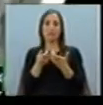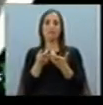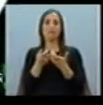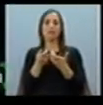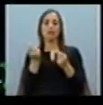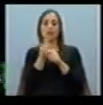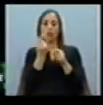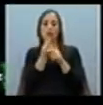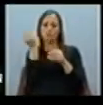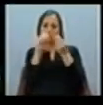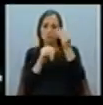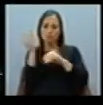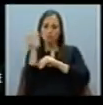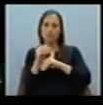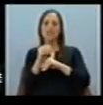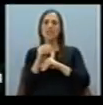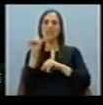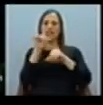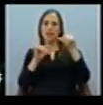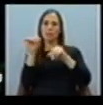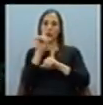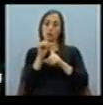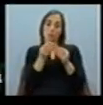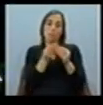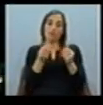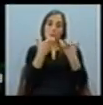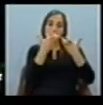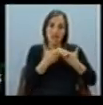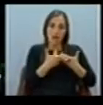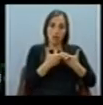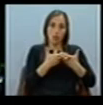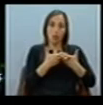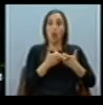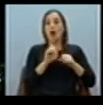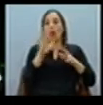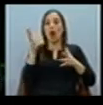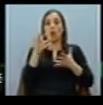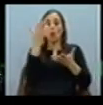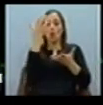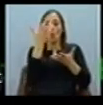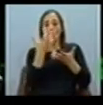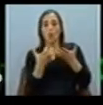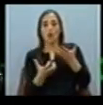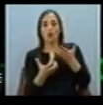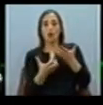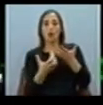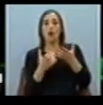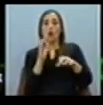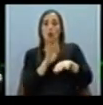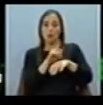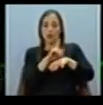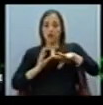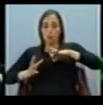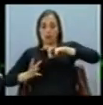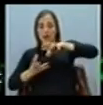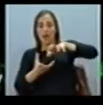materiais mais pesados, como é facilmente perceptível, ter-se-ão afundado. E daí nós temos um núcleo e as zonas mais